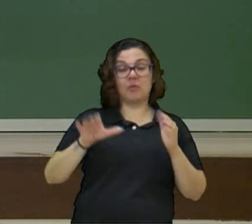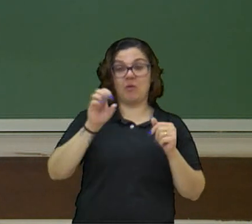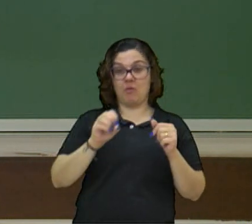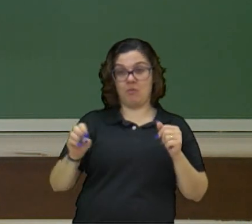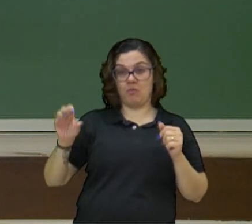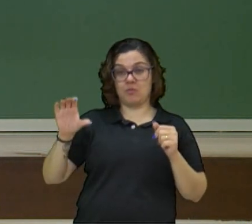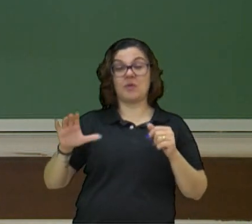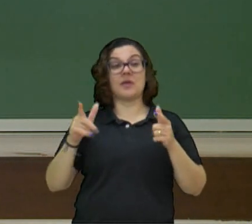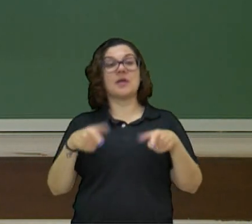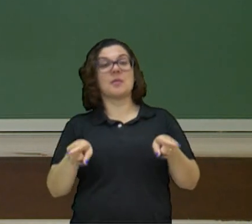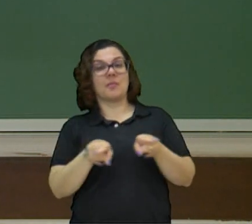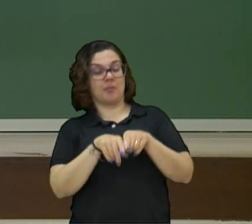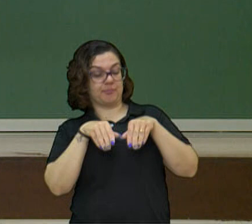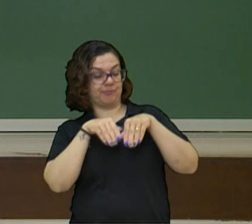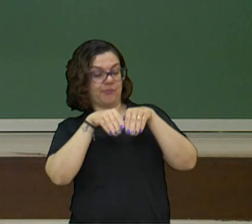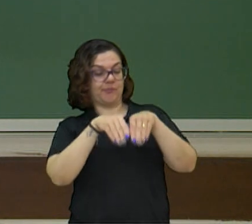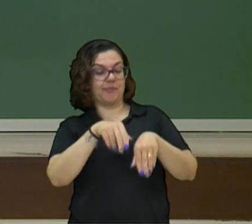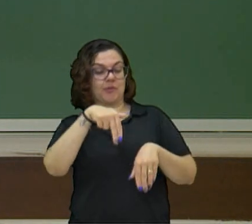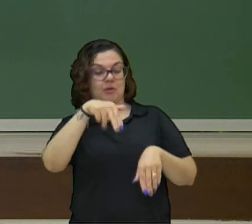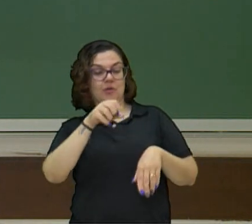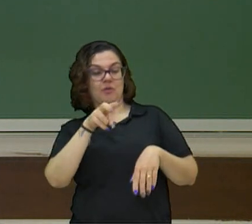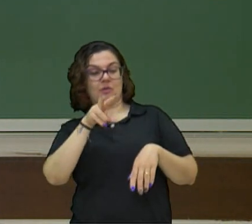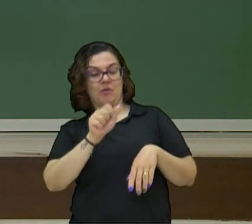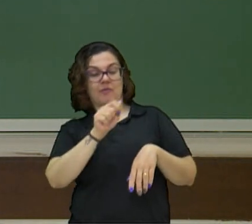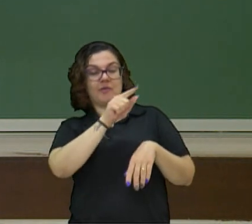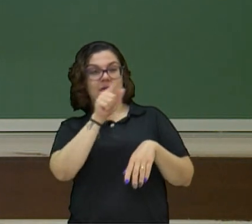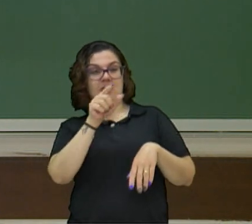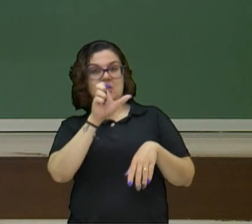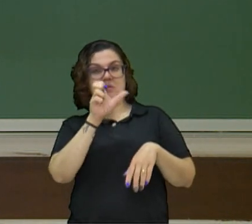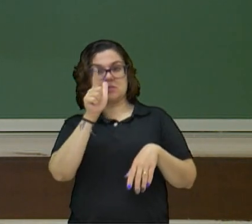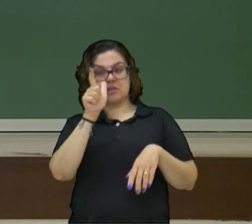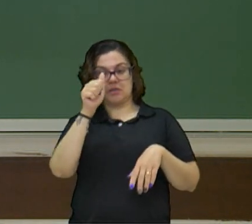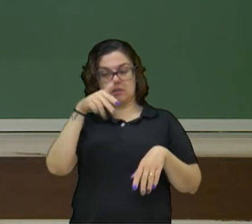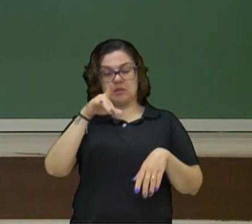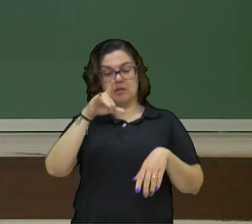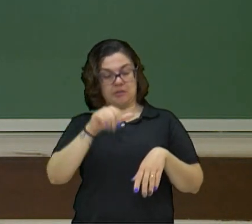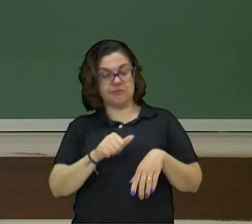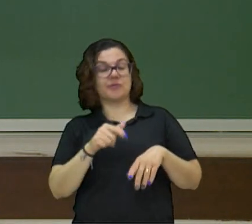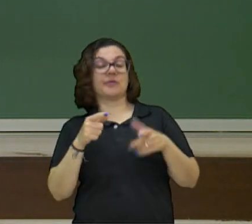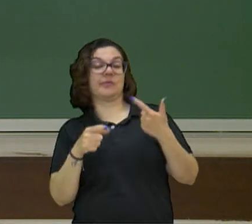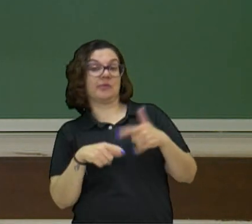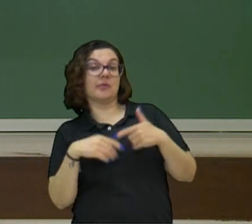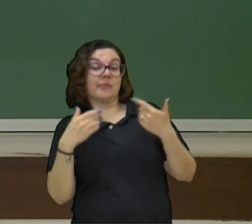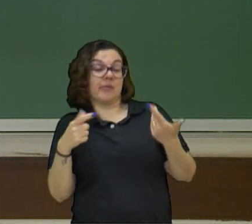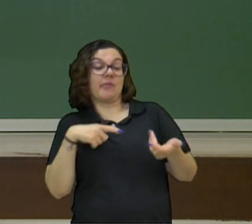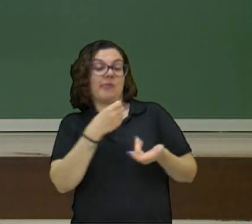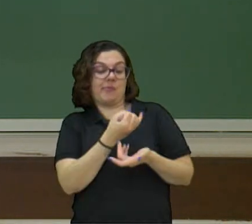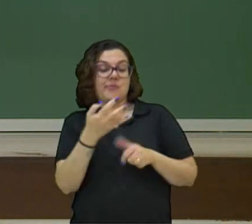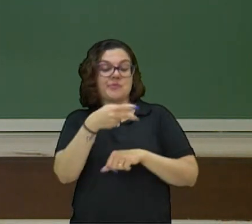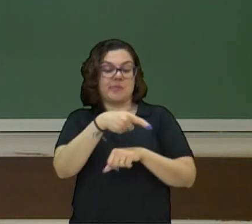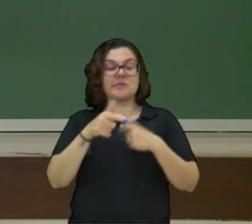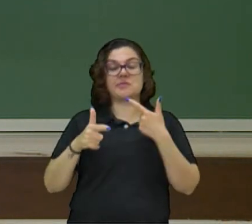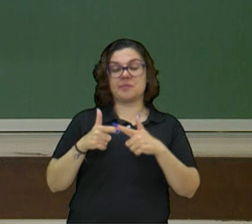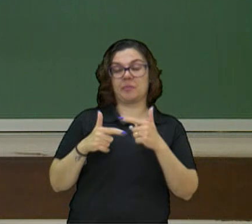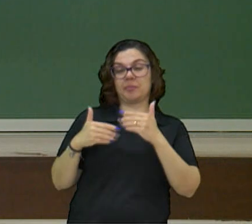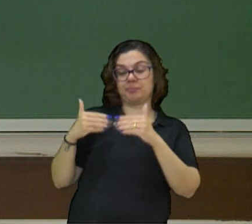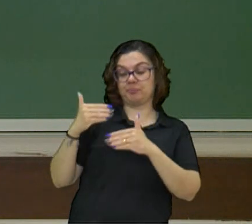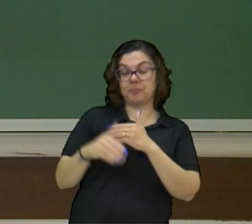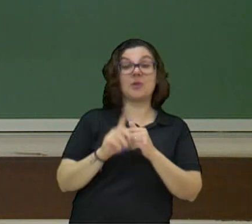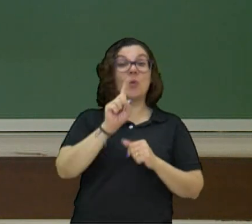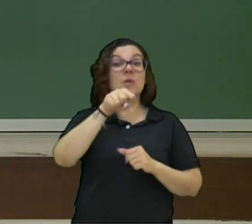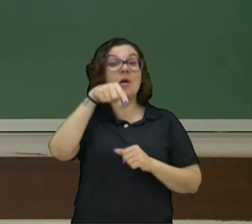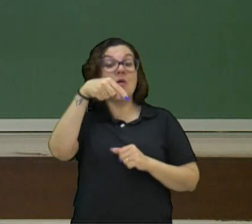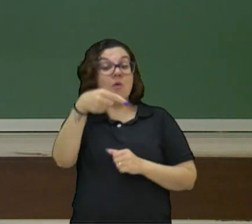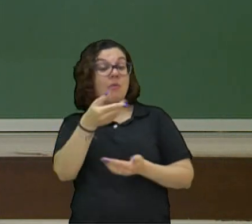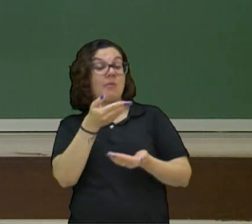ocupado por austrália e nova zelândia é os outros países tem algumas dificuldades em desenvolvimento e a gente vai ver isso na